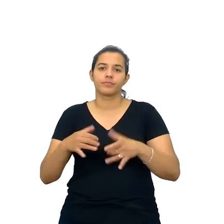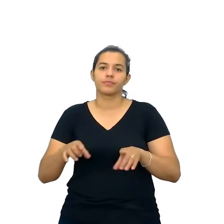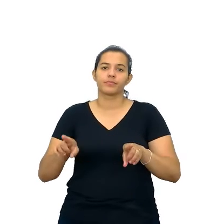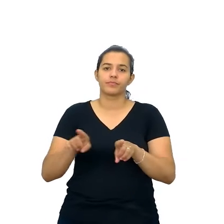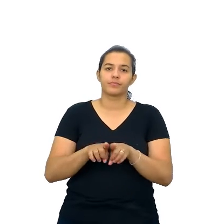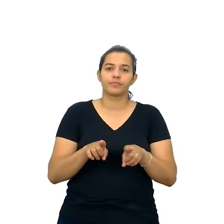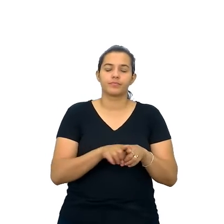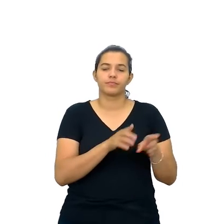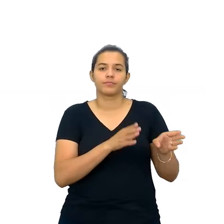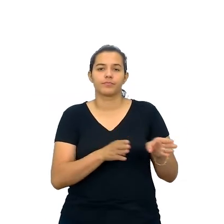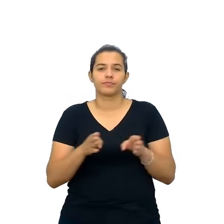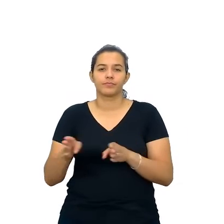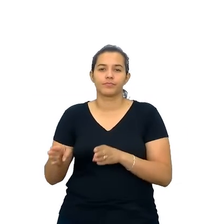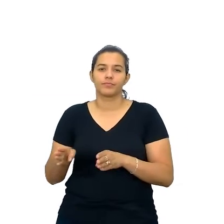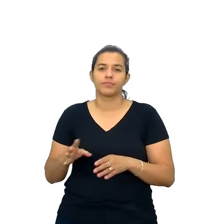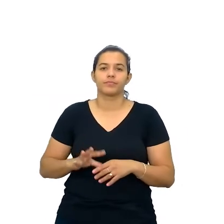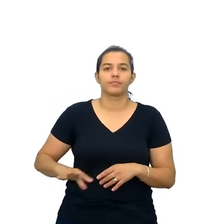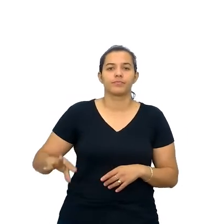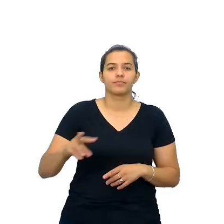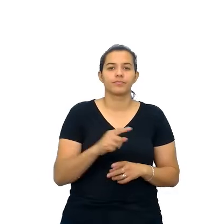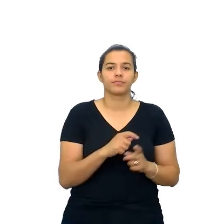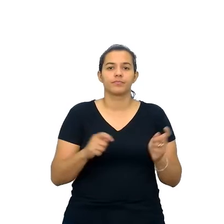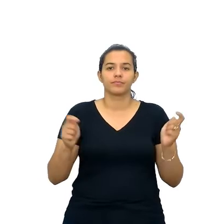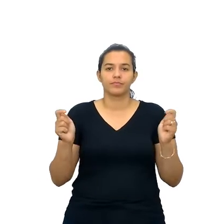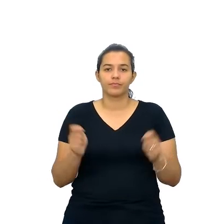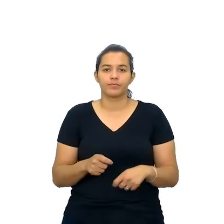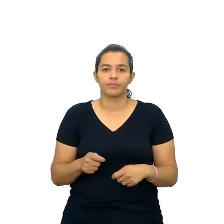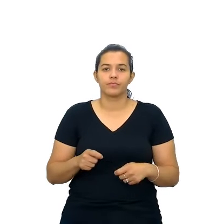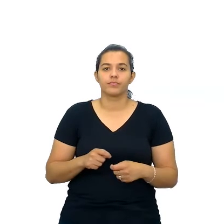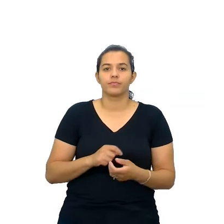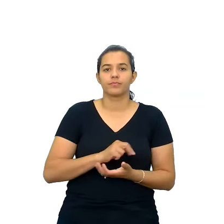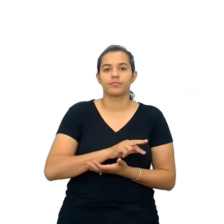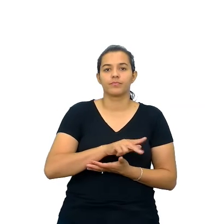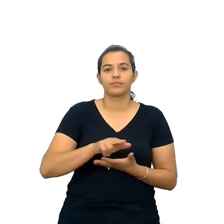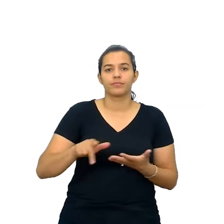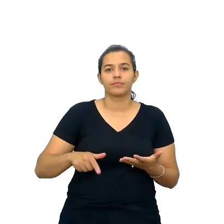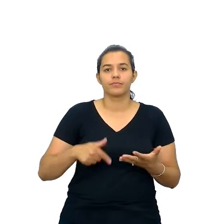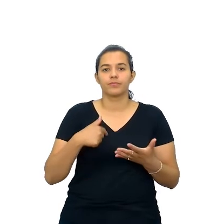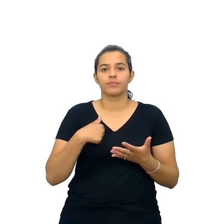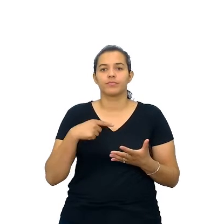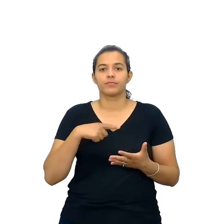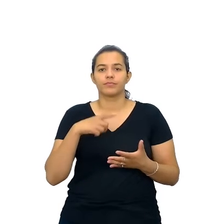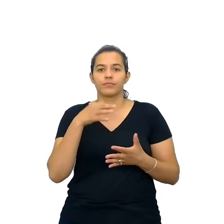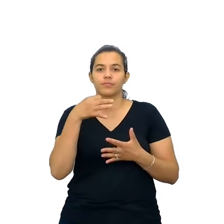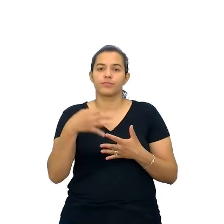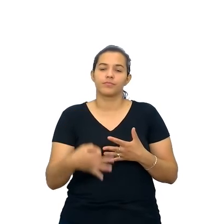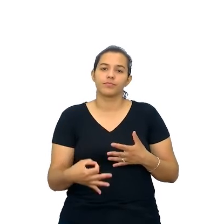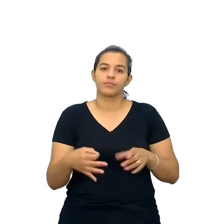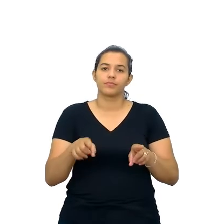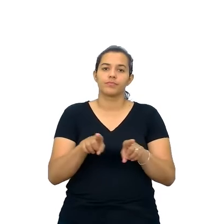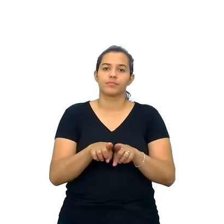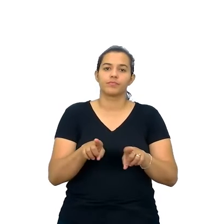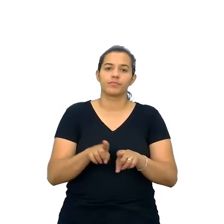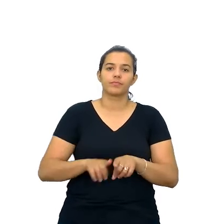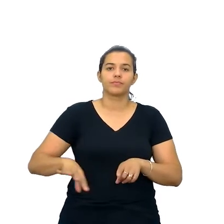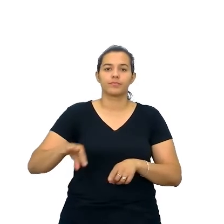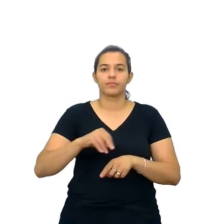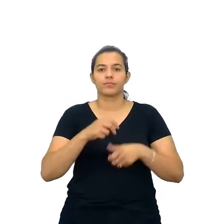ser sim, né, que cada um custou R$ 3, né? Então, ela vai